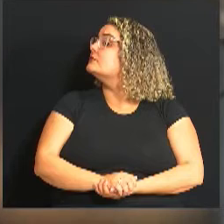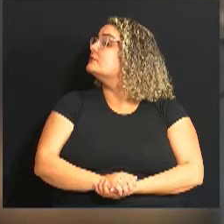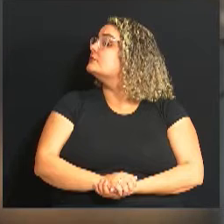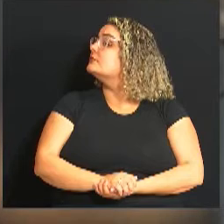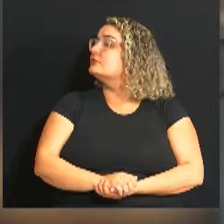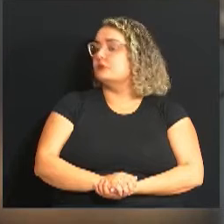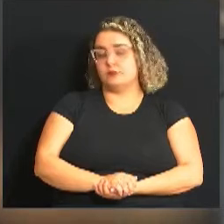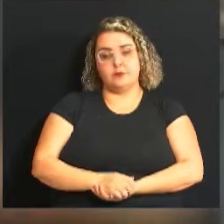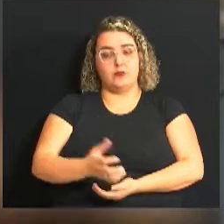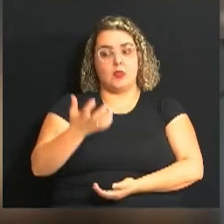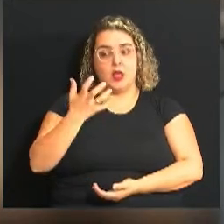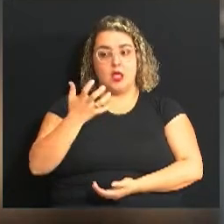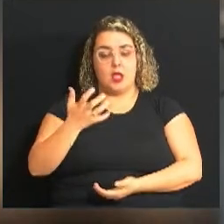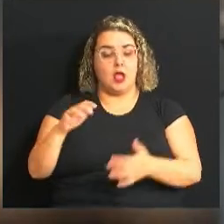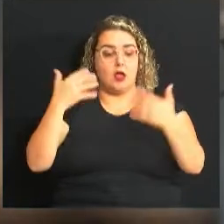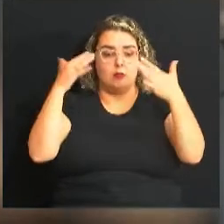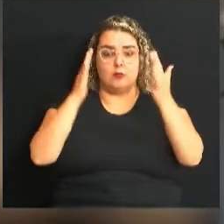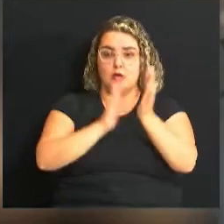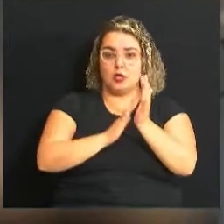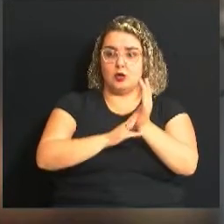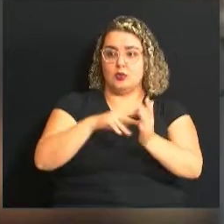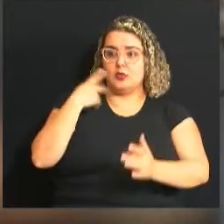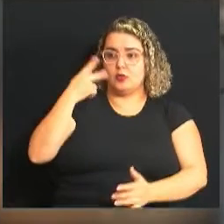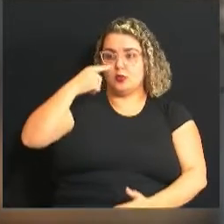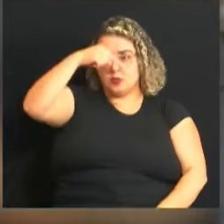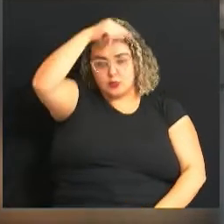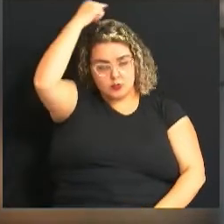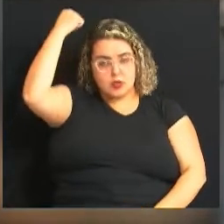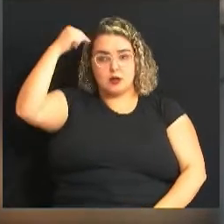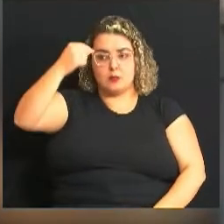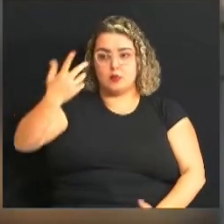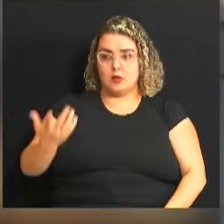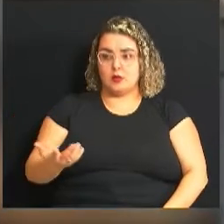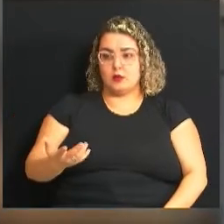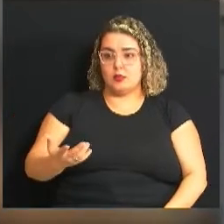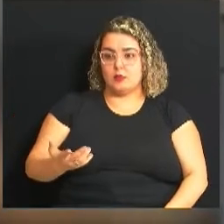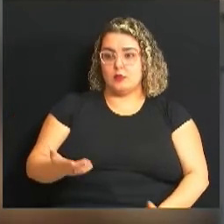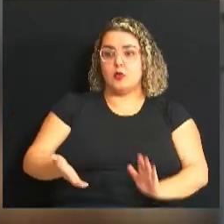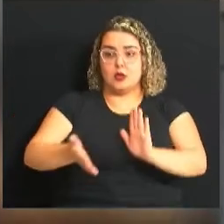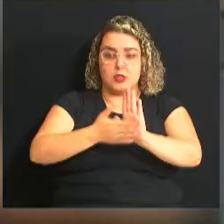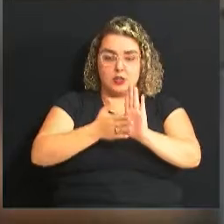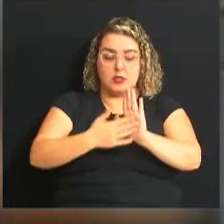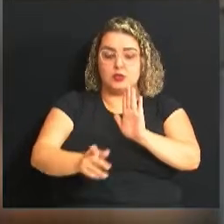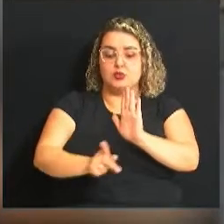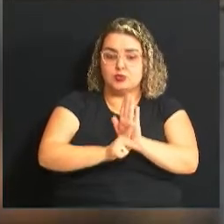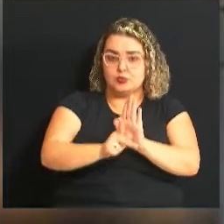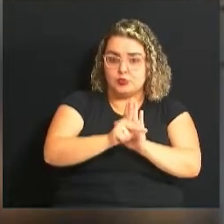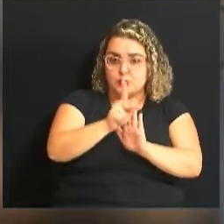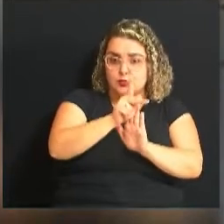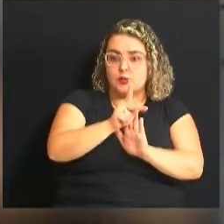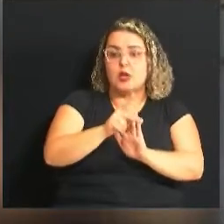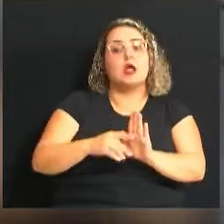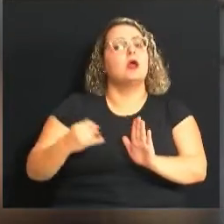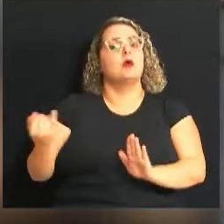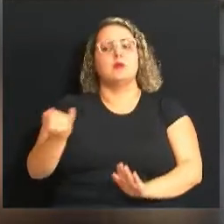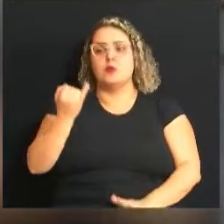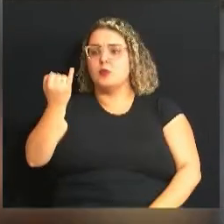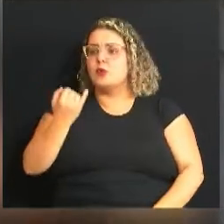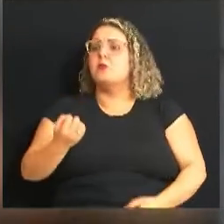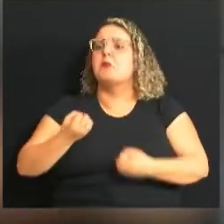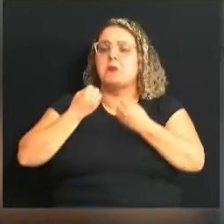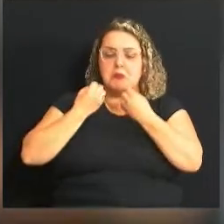Quero parabenizá-lo, o vereador, por esse projeto extremamente importante, muito bem